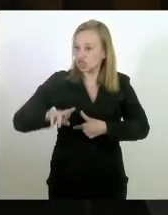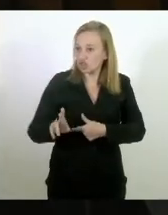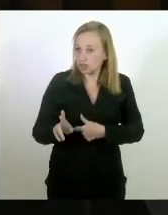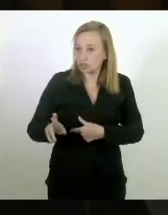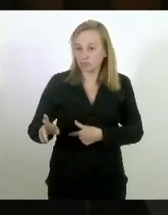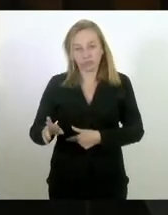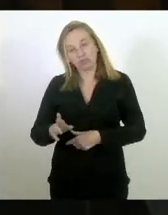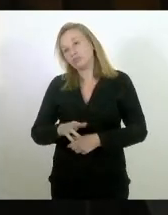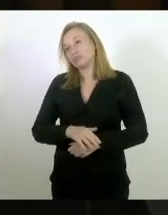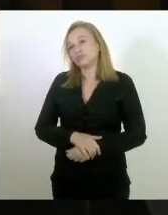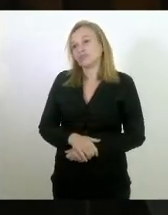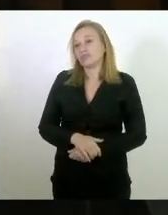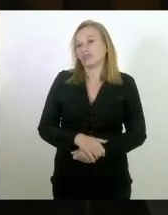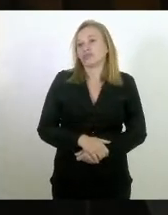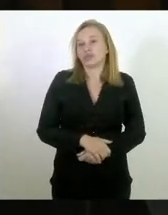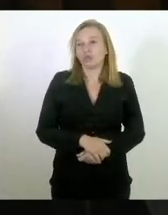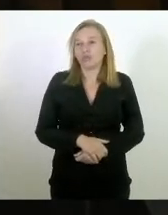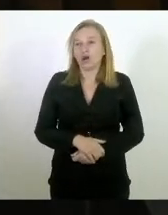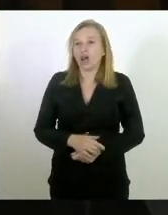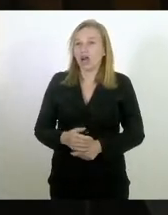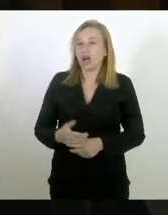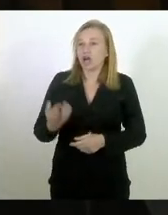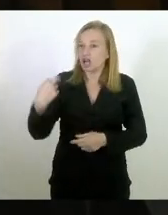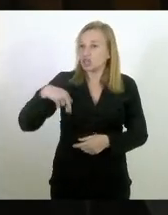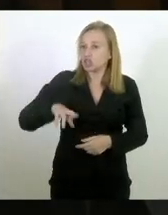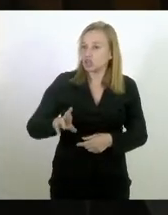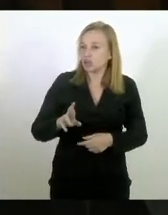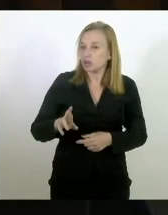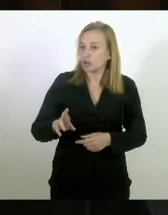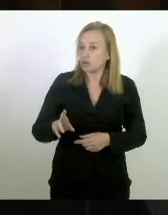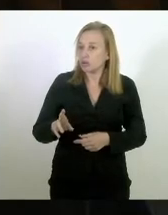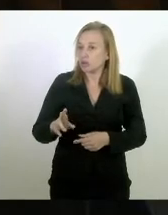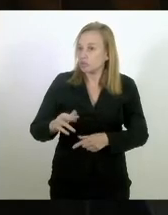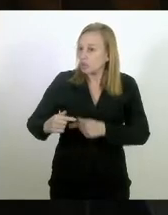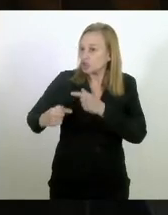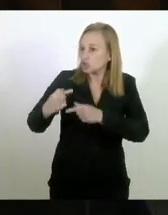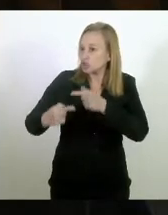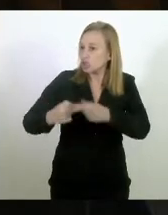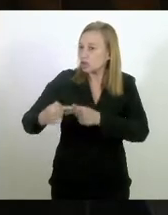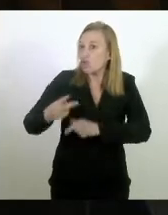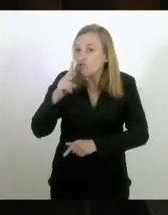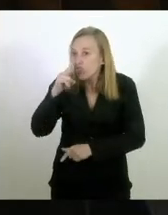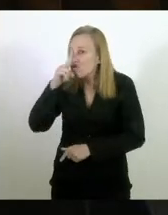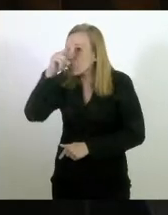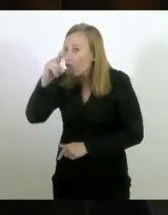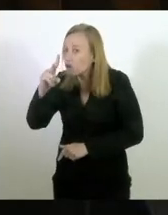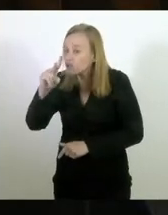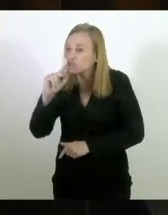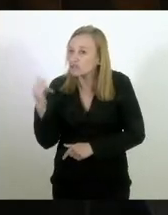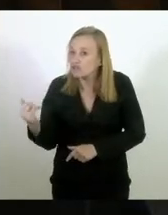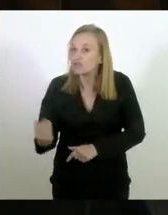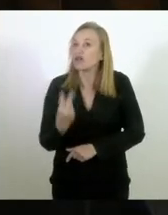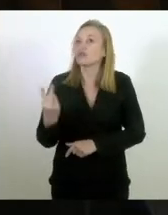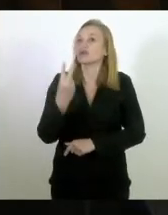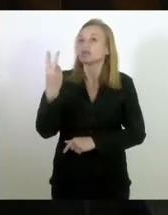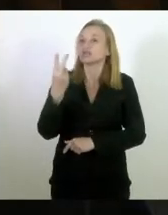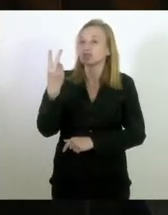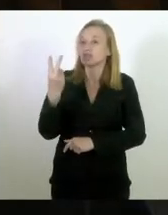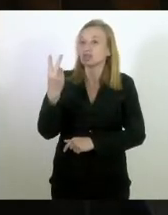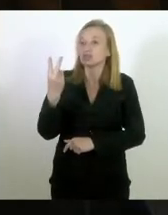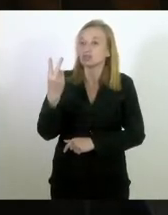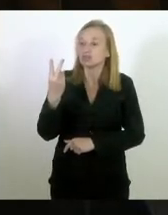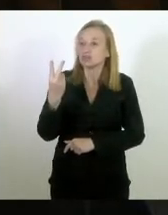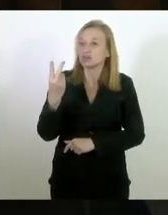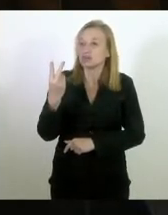Candomblé uma religião com a origem muito forte e preservando muito os